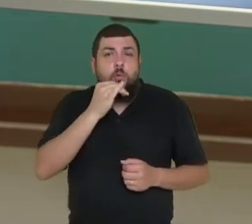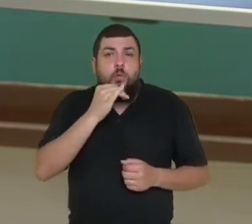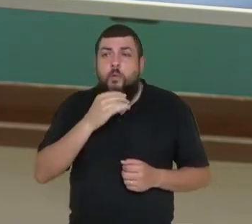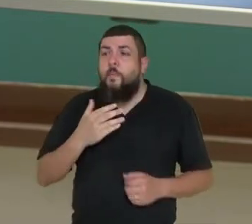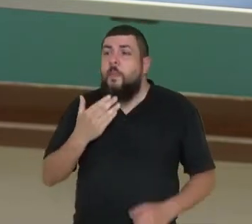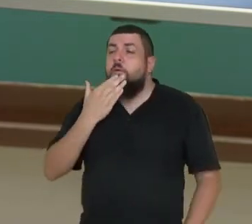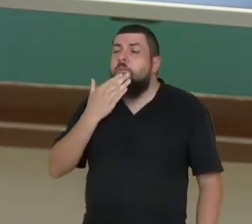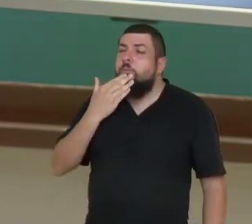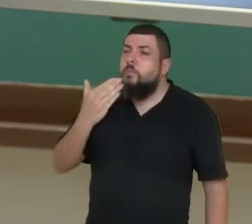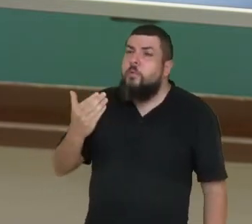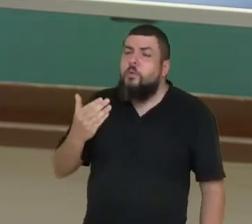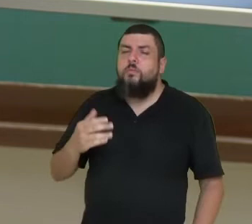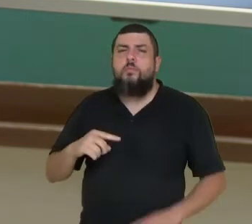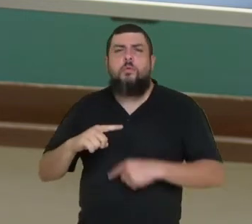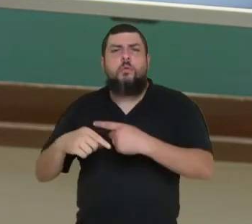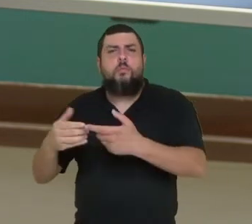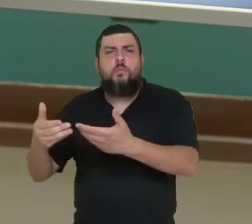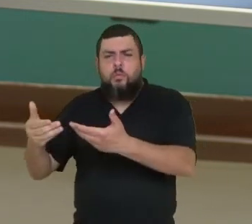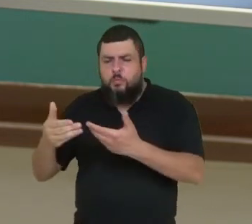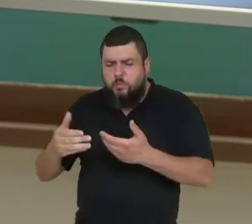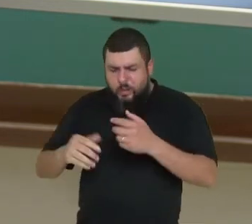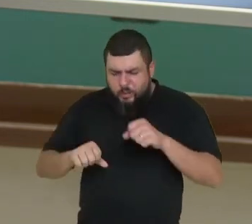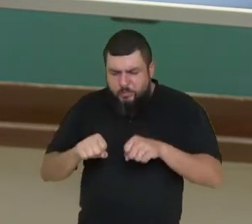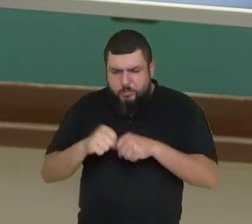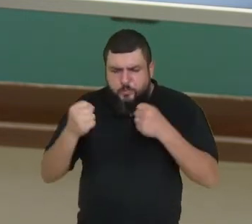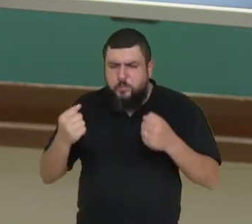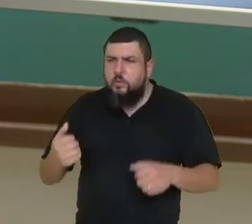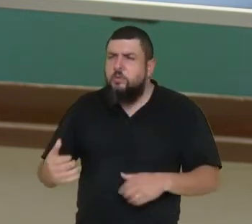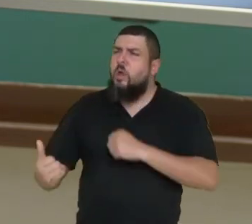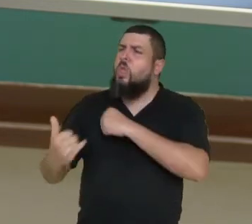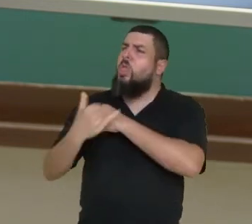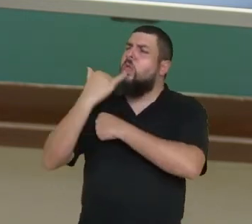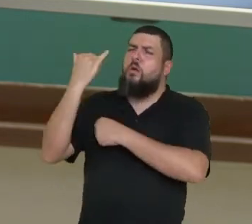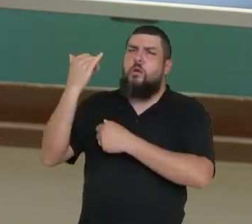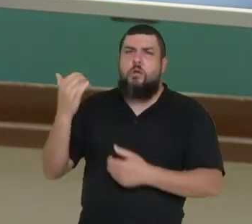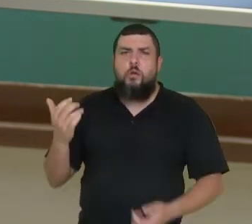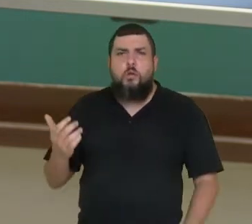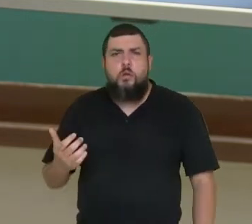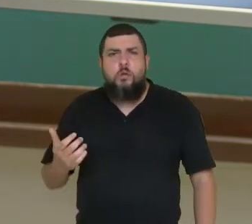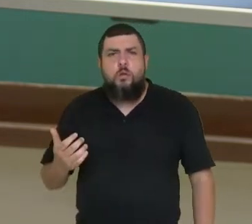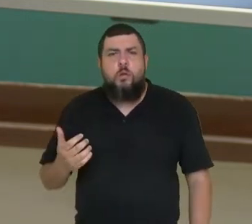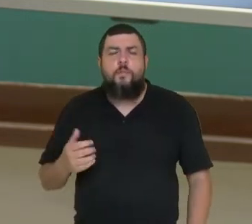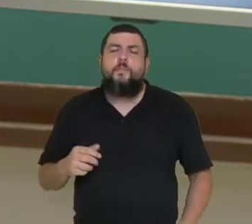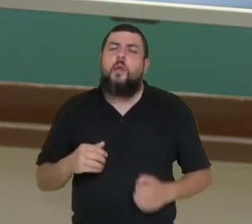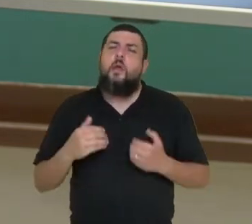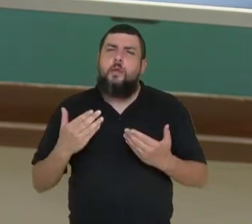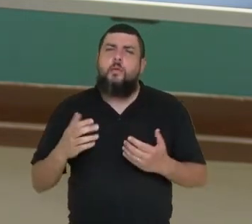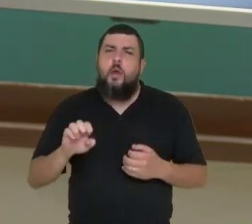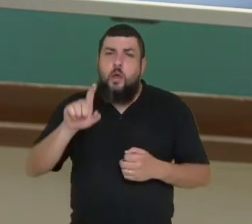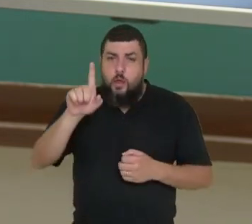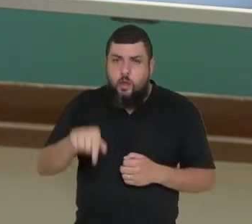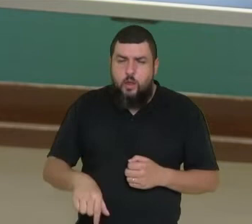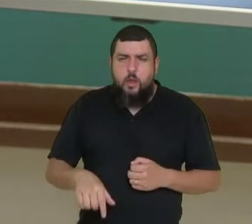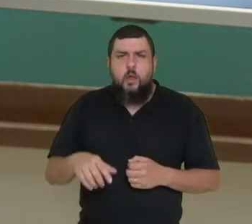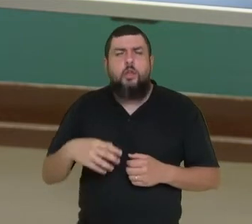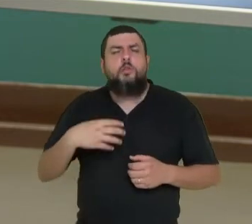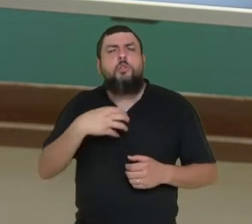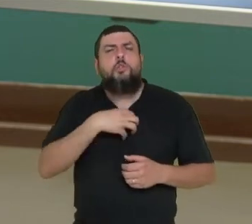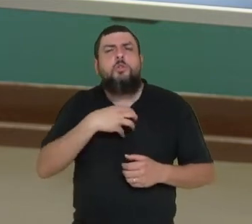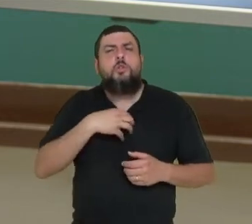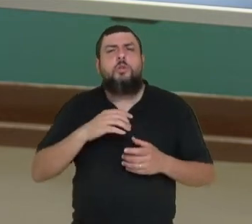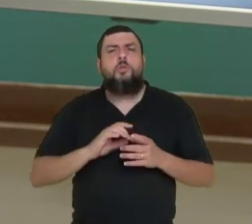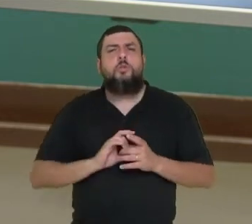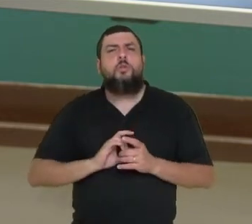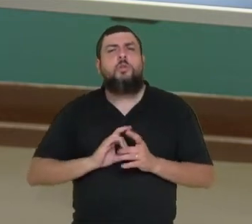atendida. Então, a gente tem aqui uma linguagem bem informal, bem coloquial, que se aproxima muito da espontaneidade da